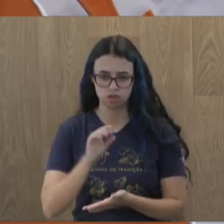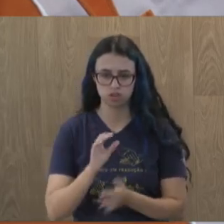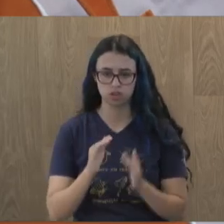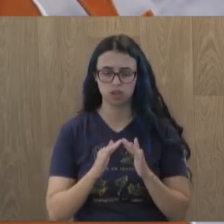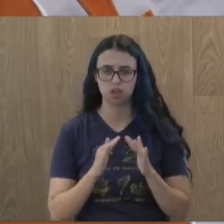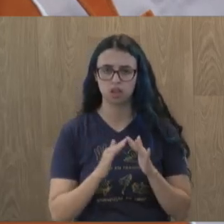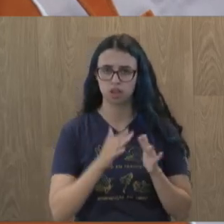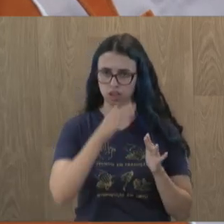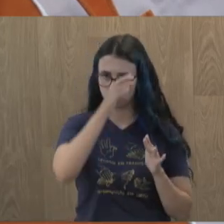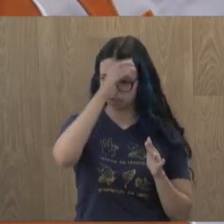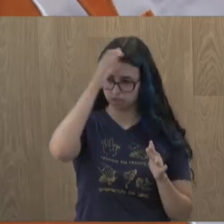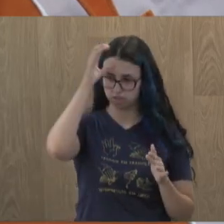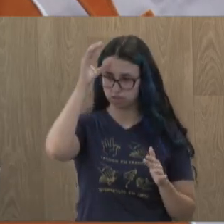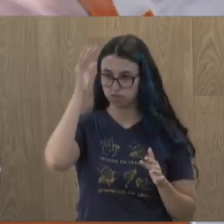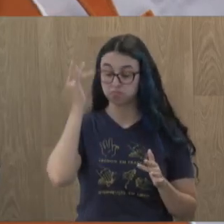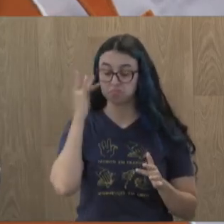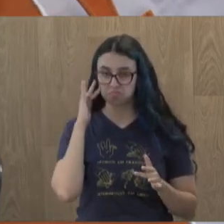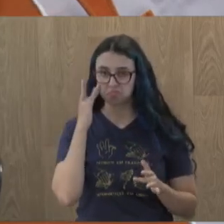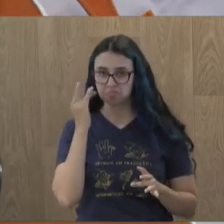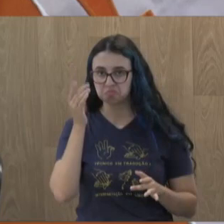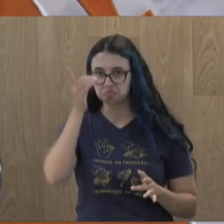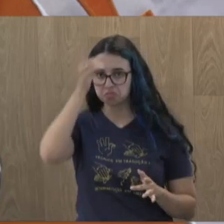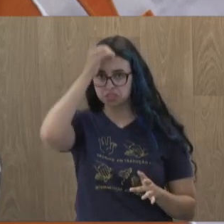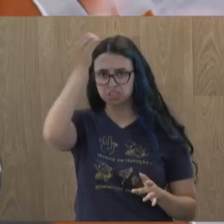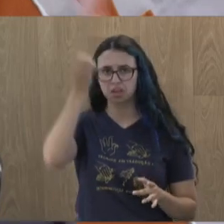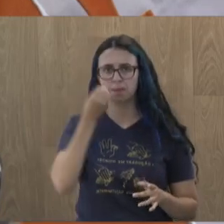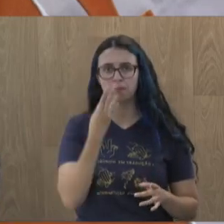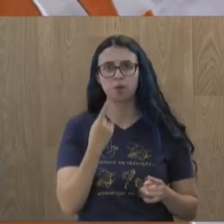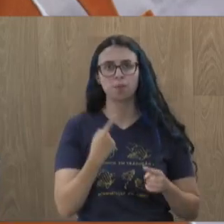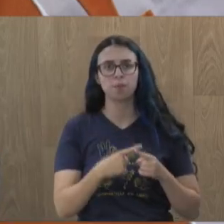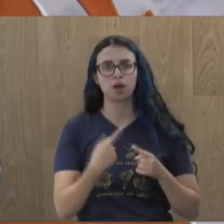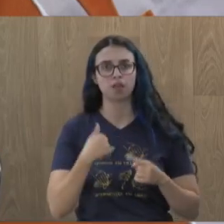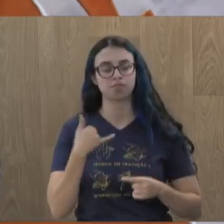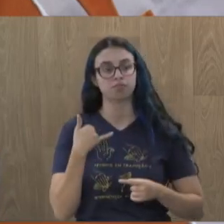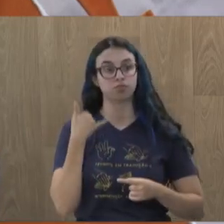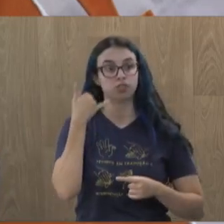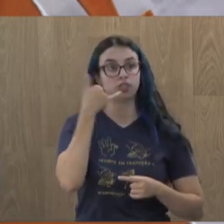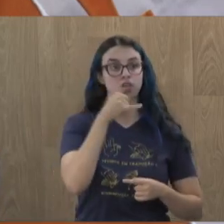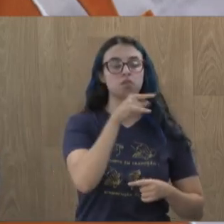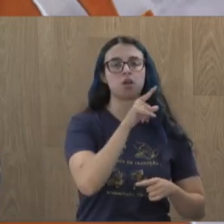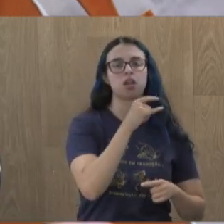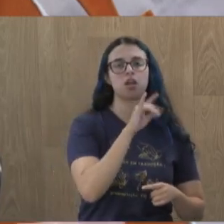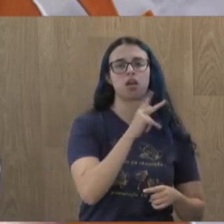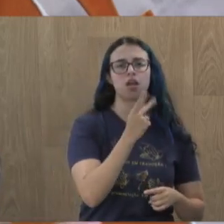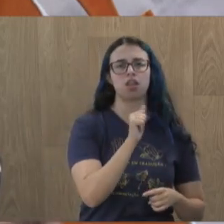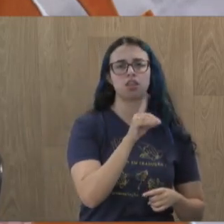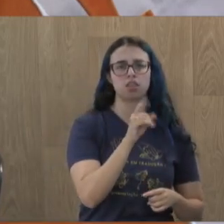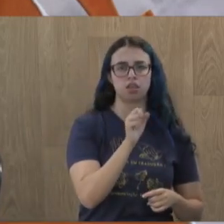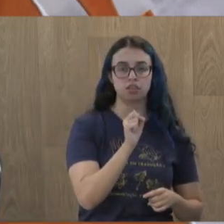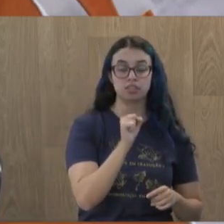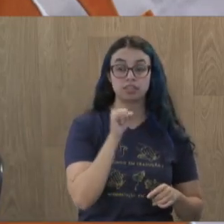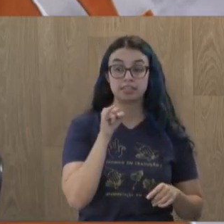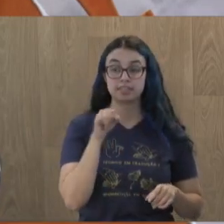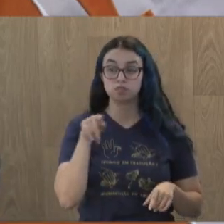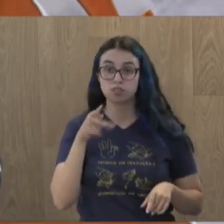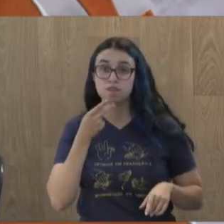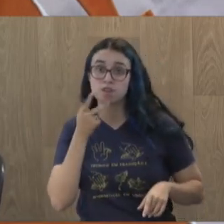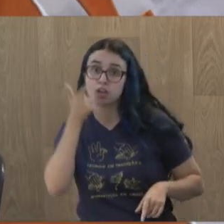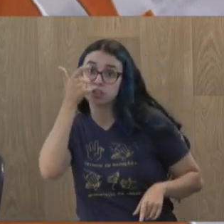Acho que foi uma brilhante ideia, porque aí eu vou entrar em contato com o Haddad, porque se caso essa pessoa for eu, vou deixar meu currículo lá,